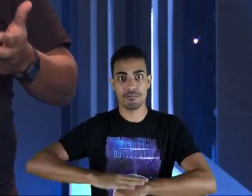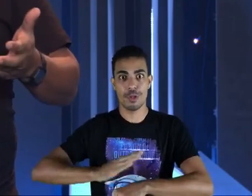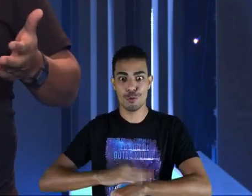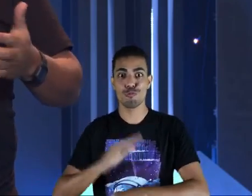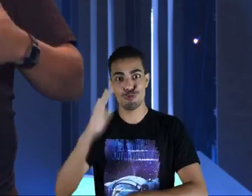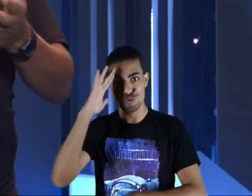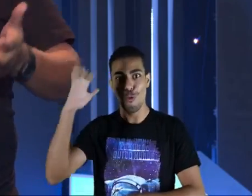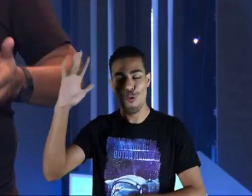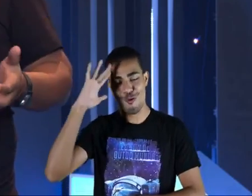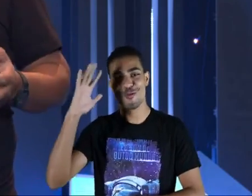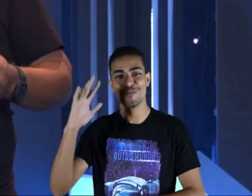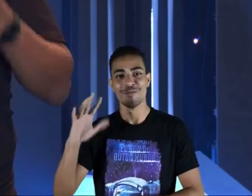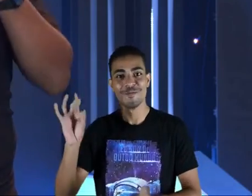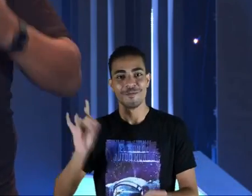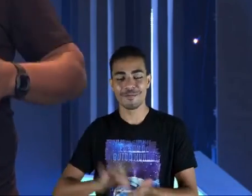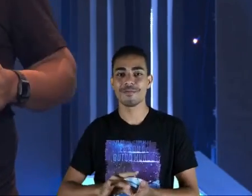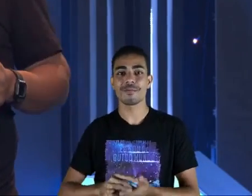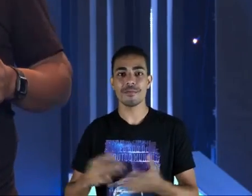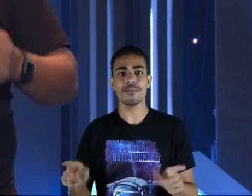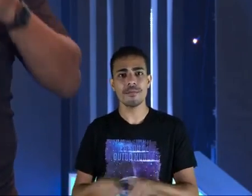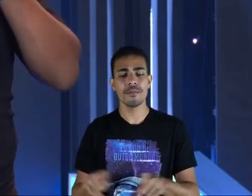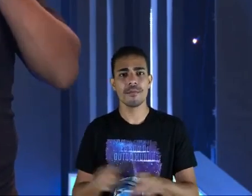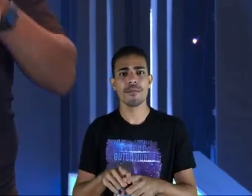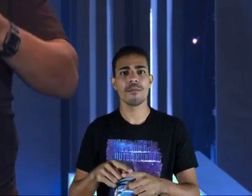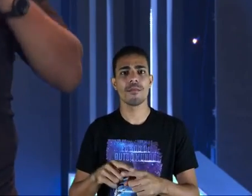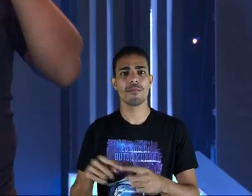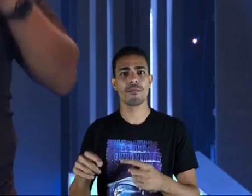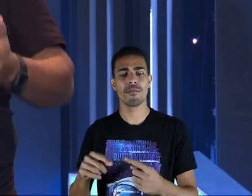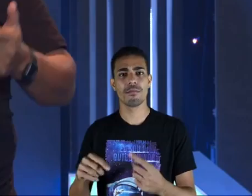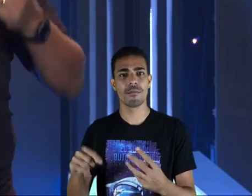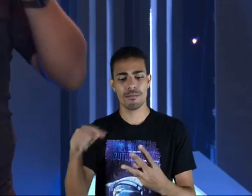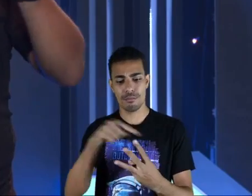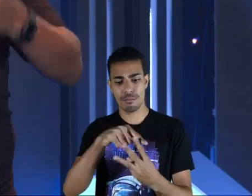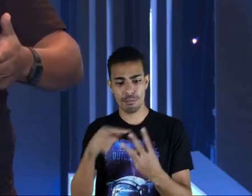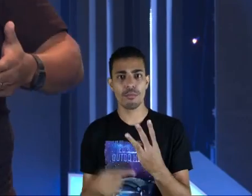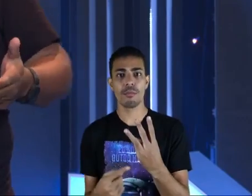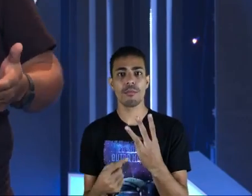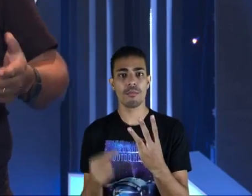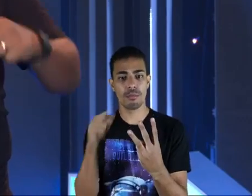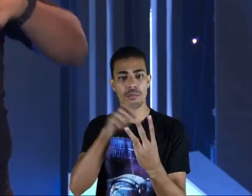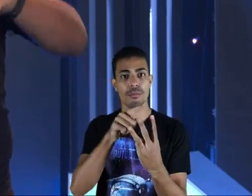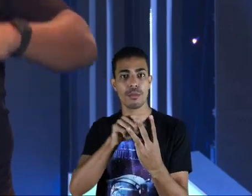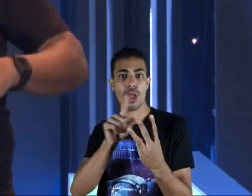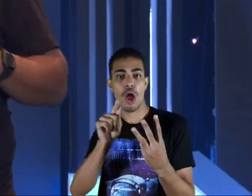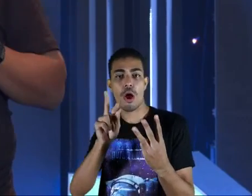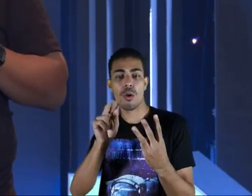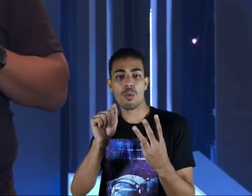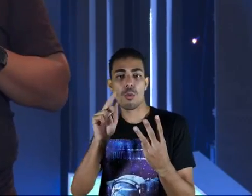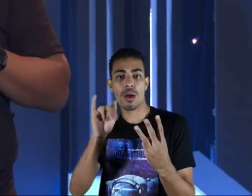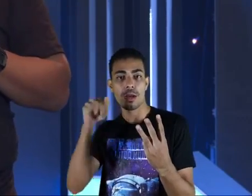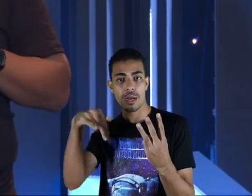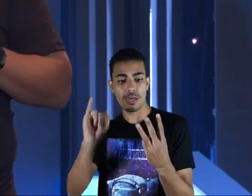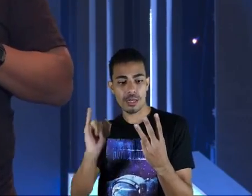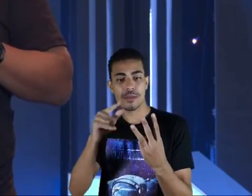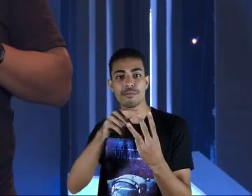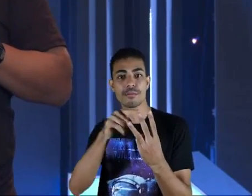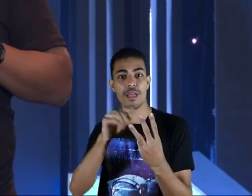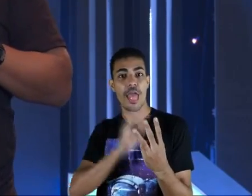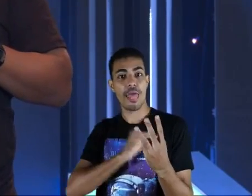E também para os nossos paraguaios que são trilíngues, né? Falam guarani, espanhol e português. Por isso estão assistindo com a gente